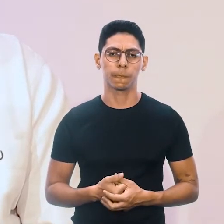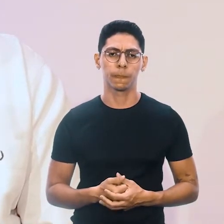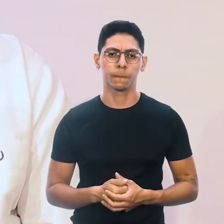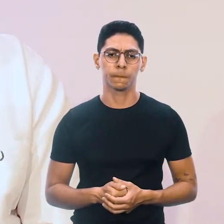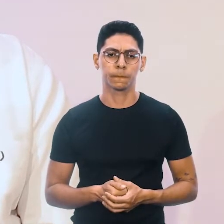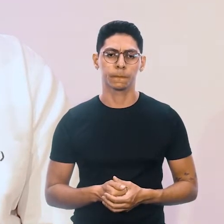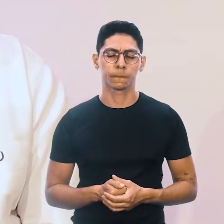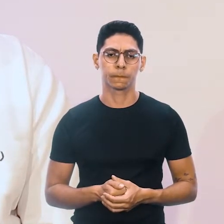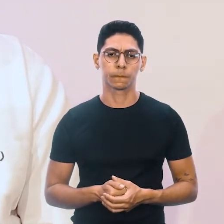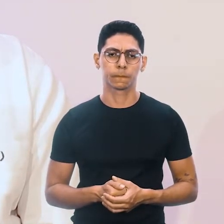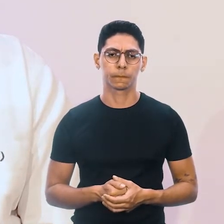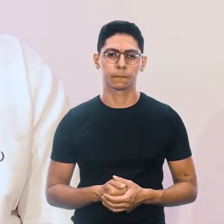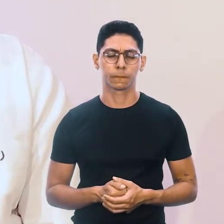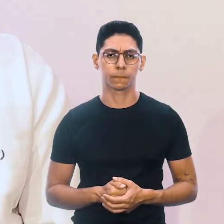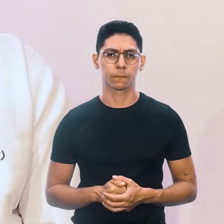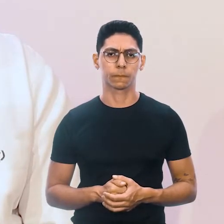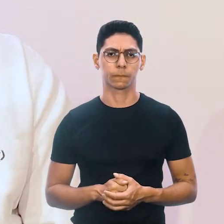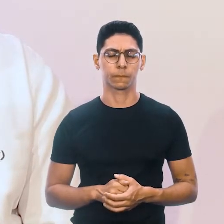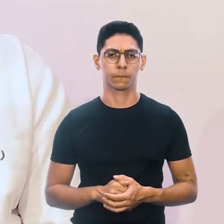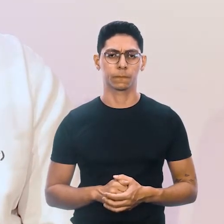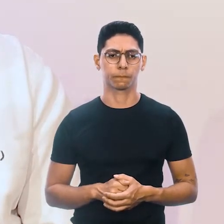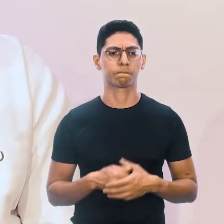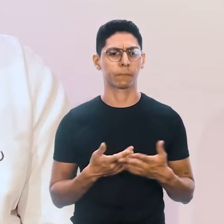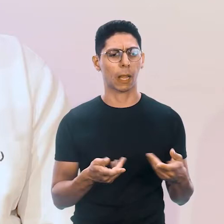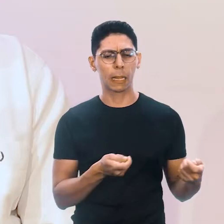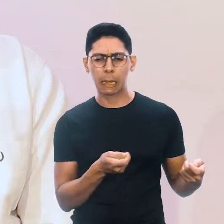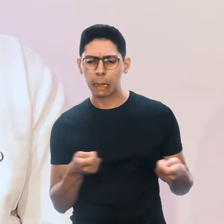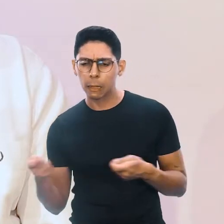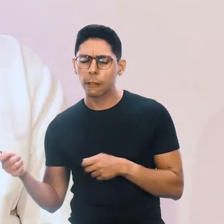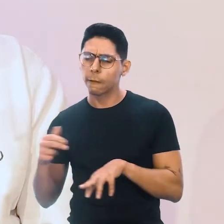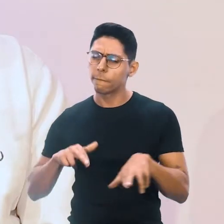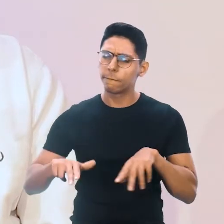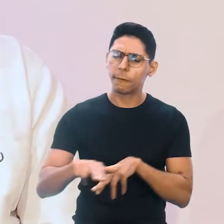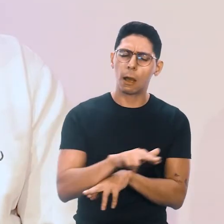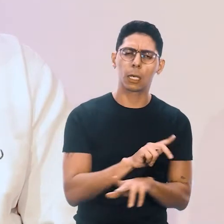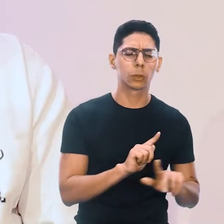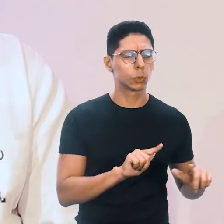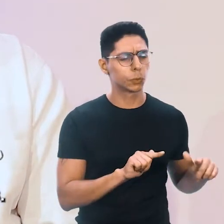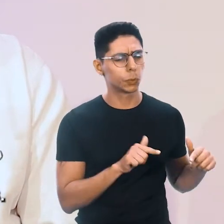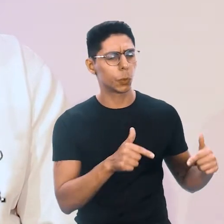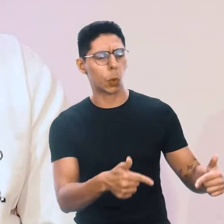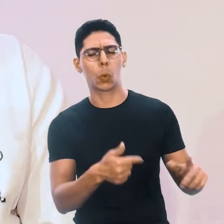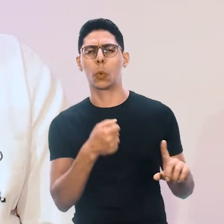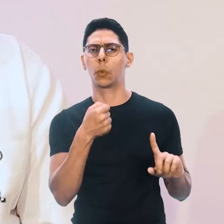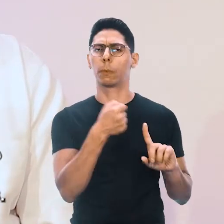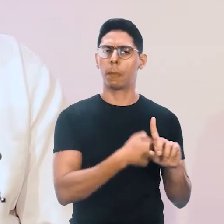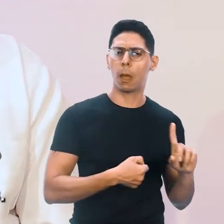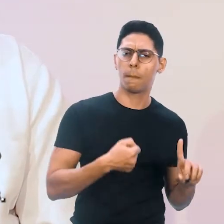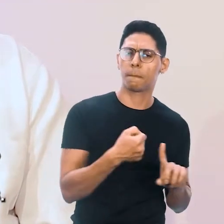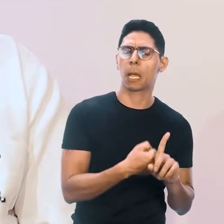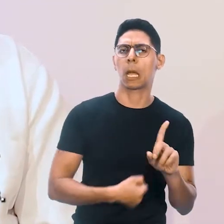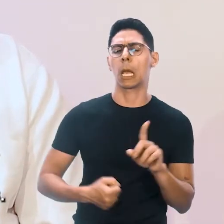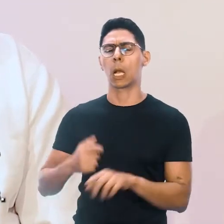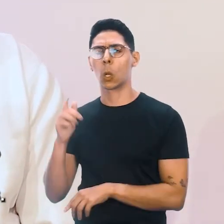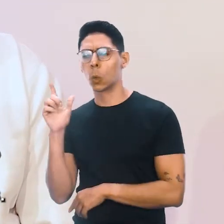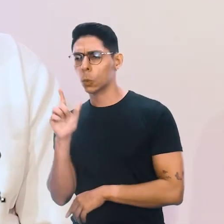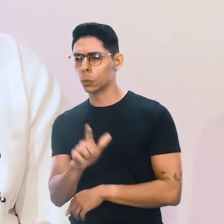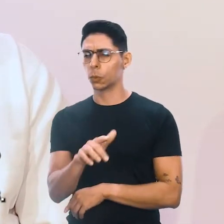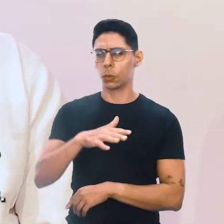dessa esteira de lutas, de reivindicações, as conquistas, os